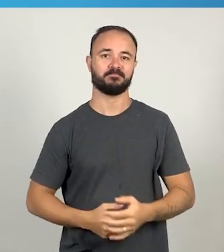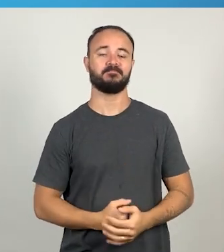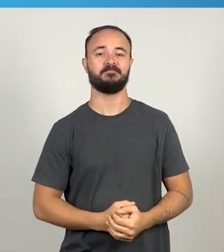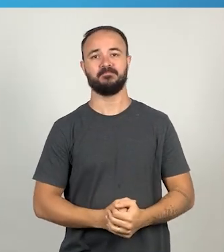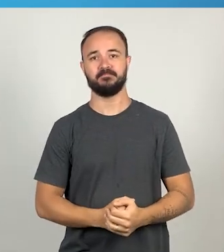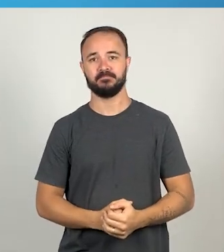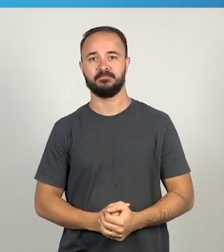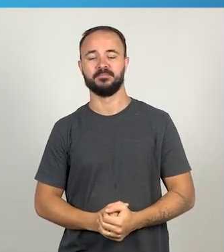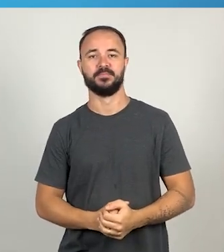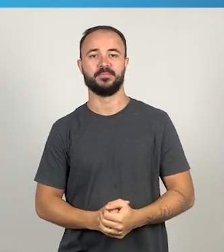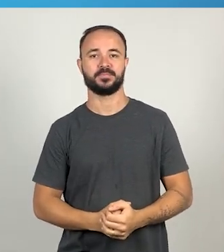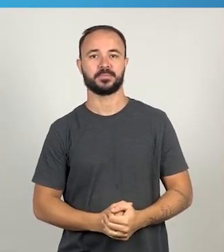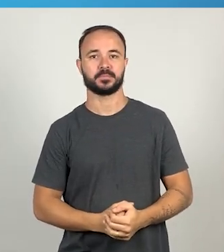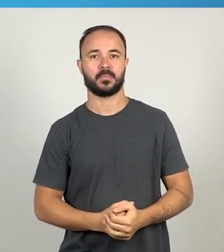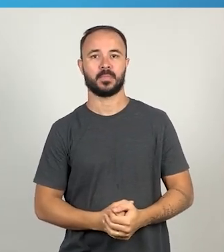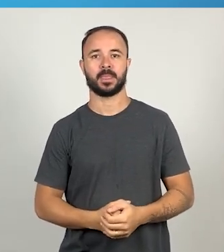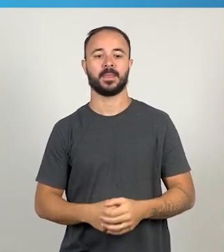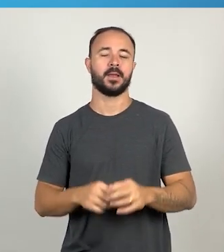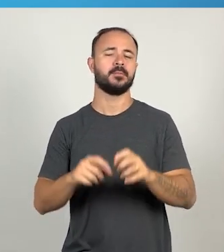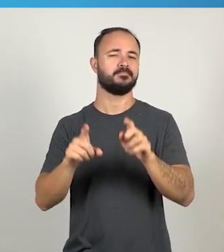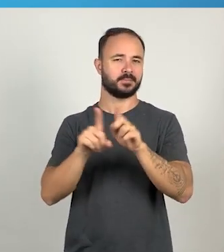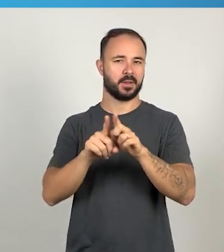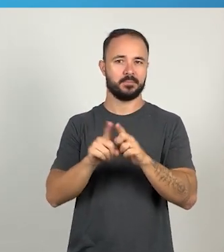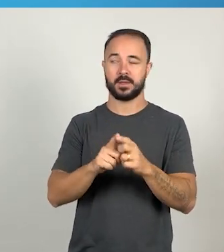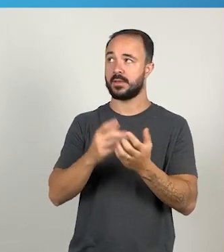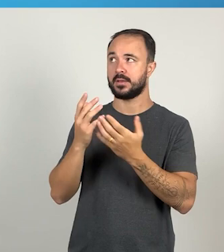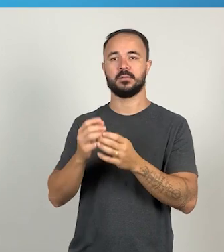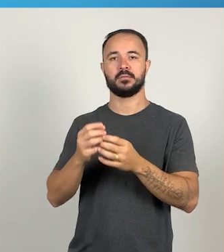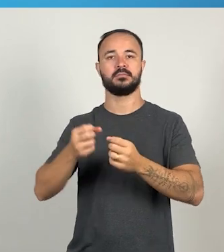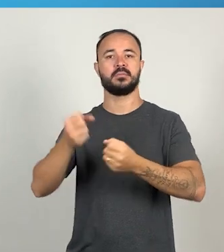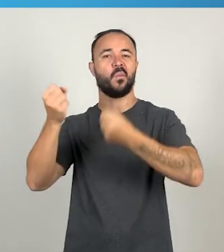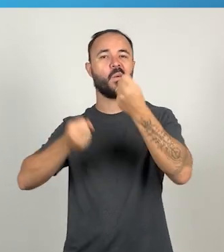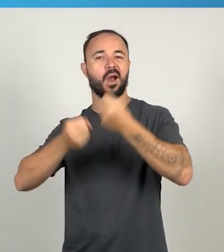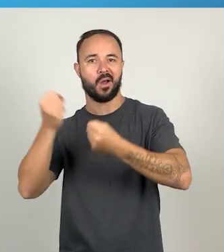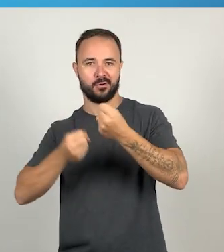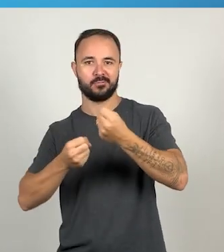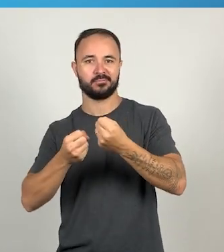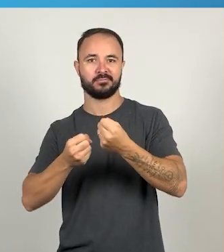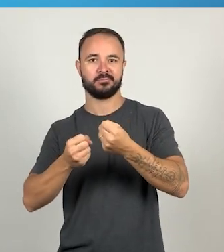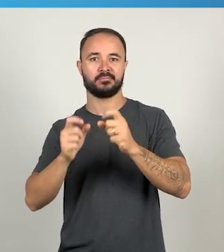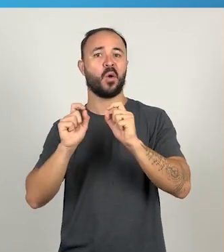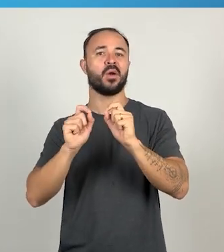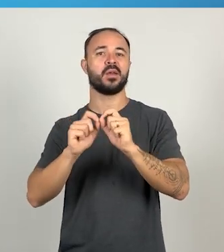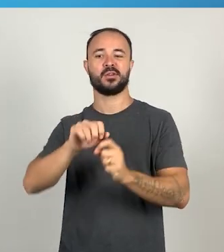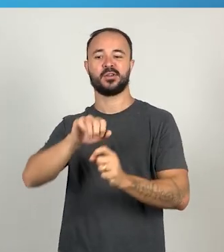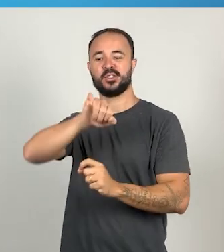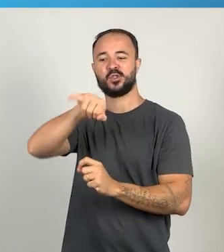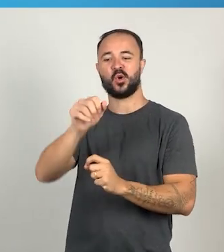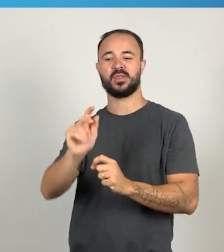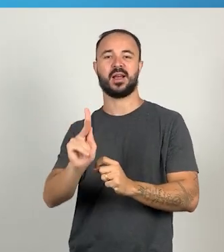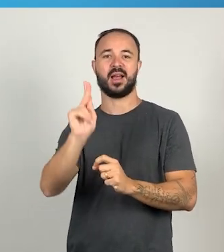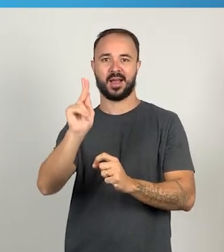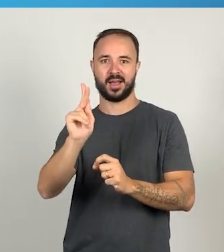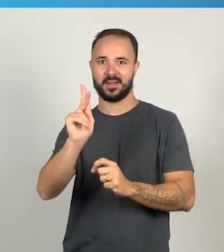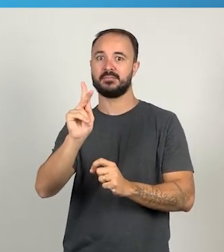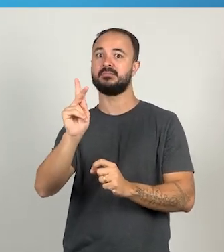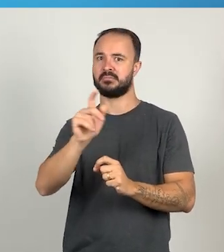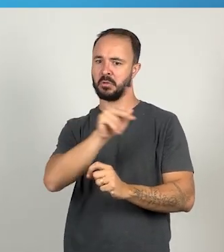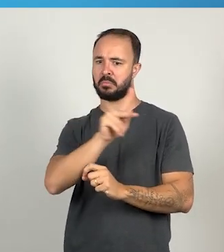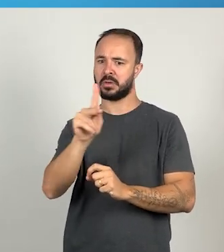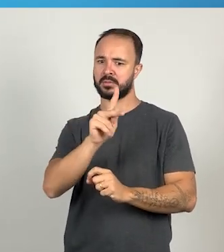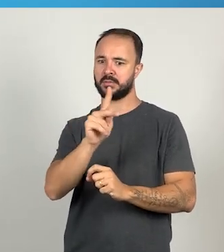Aqui nós temos dentro do carro, aqui no passageiro, o próprio Juscelino Kubitschek em